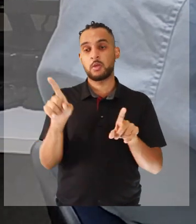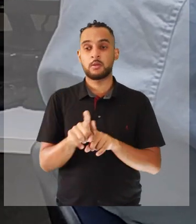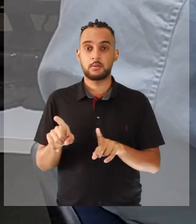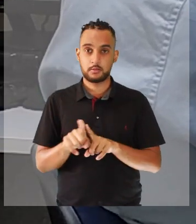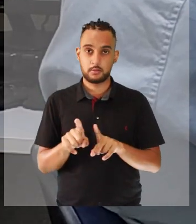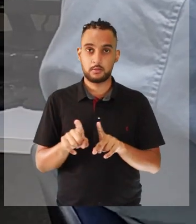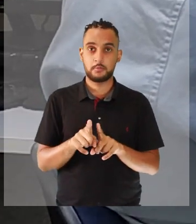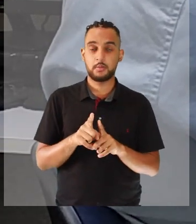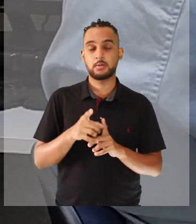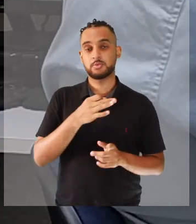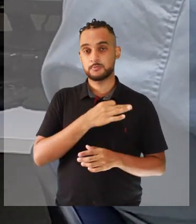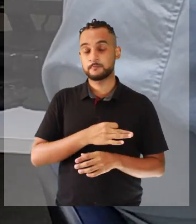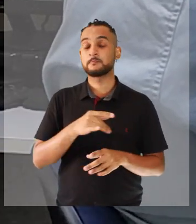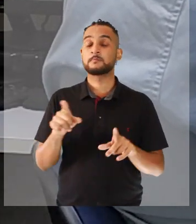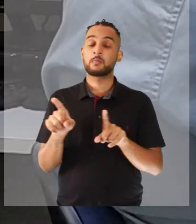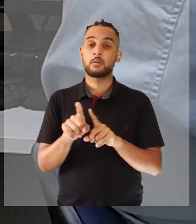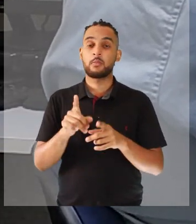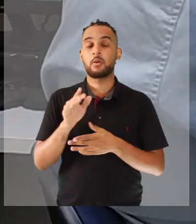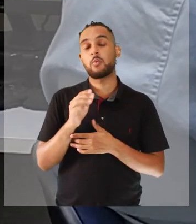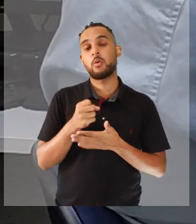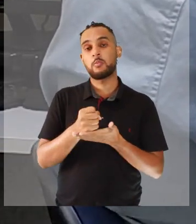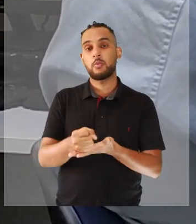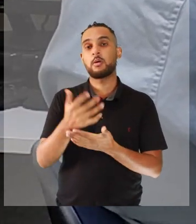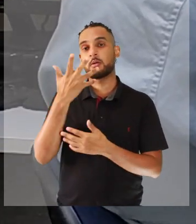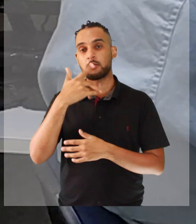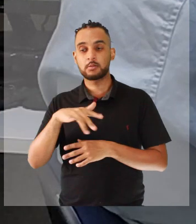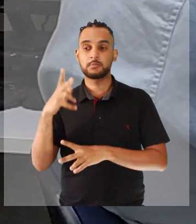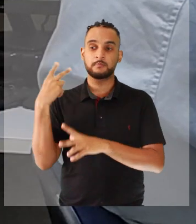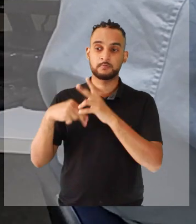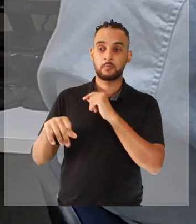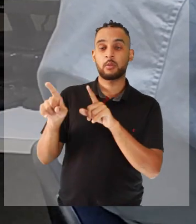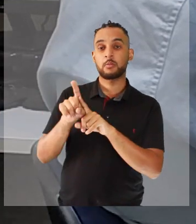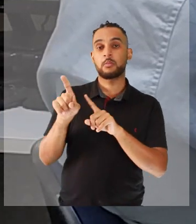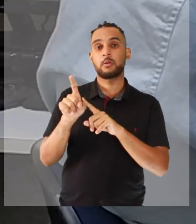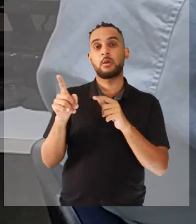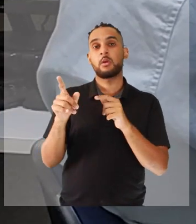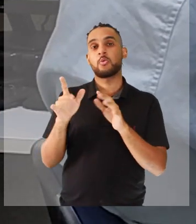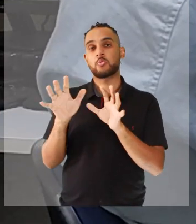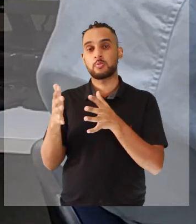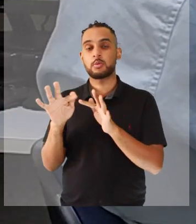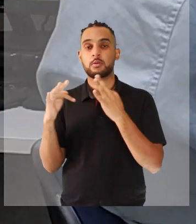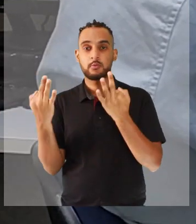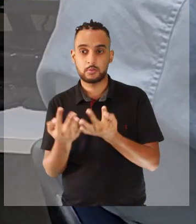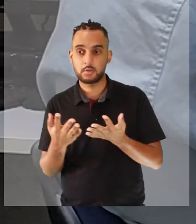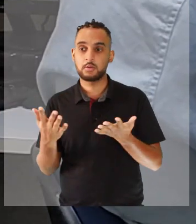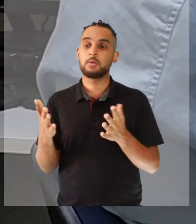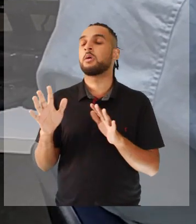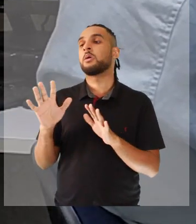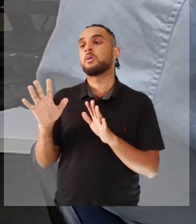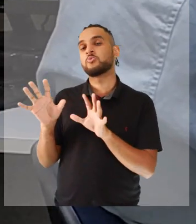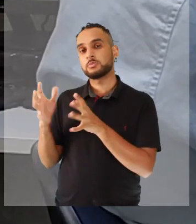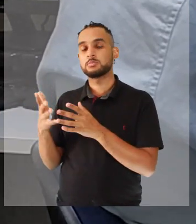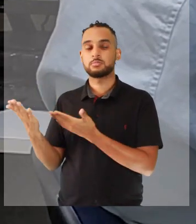espiritual, no apoio à infância e adolescência, no Ministério da Família,